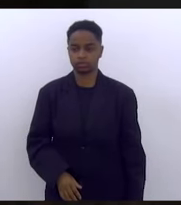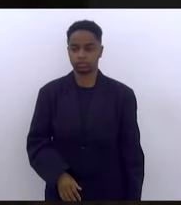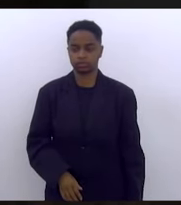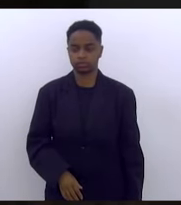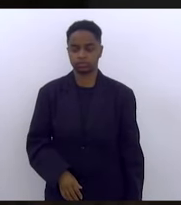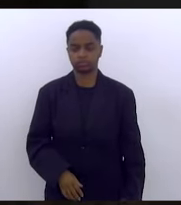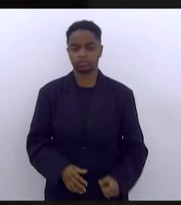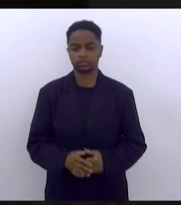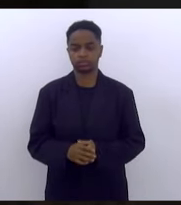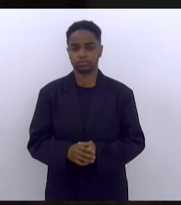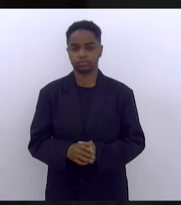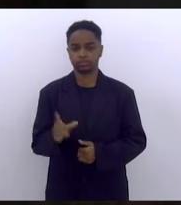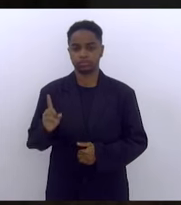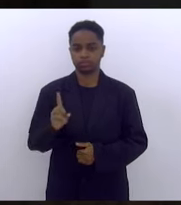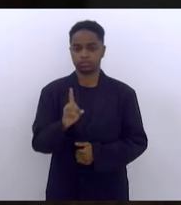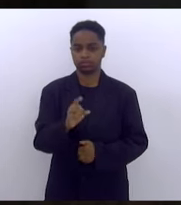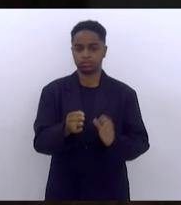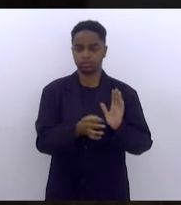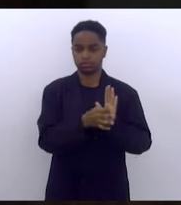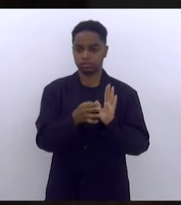Para emitir parecer,